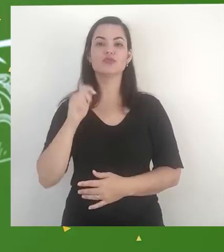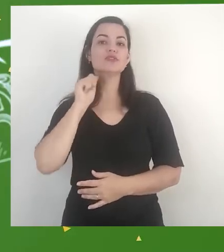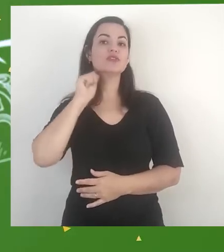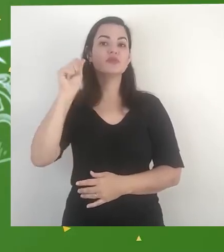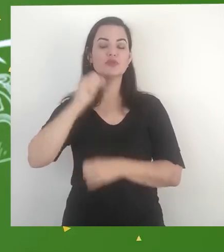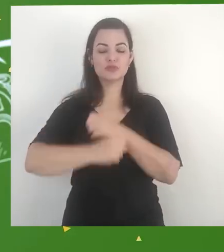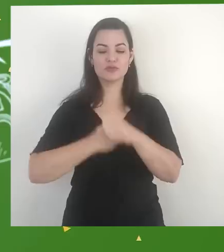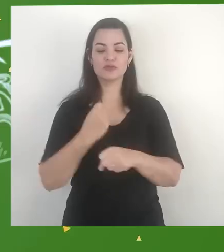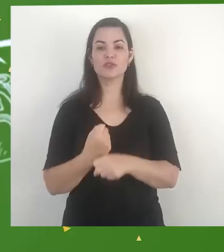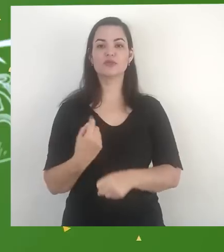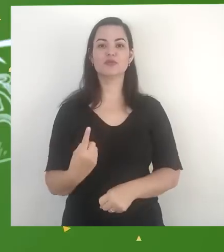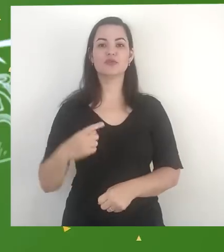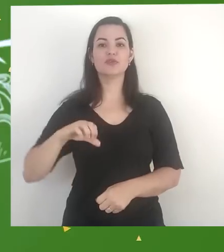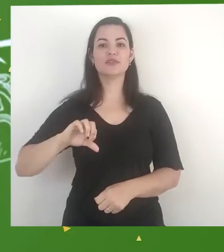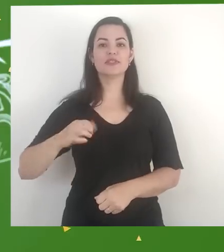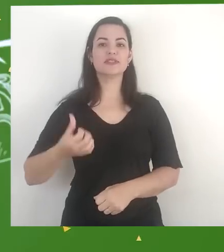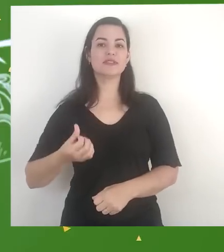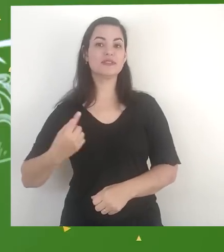1961.